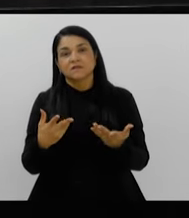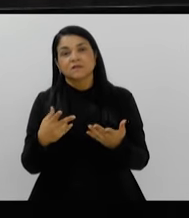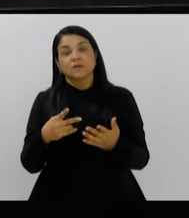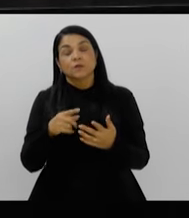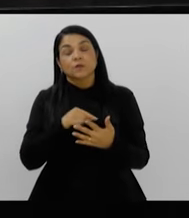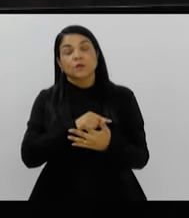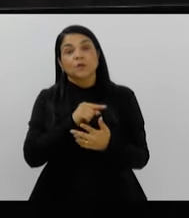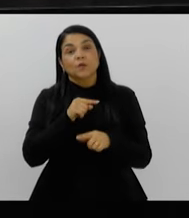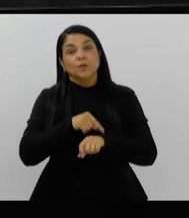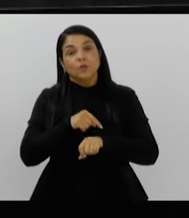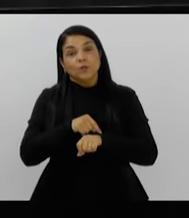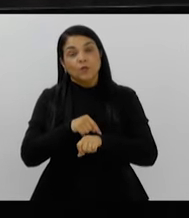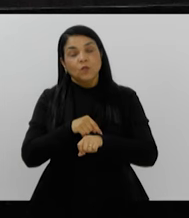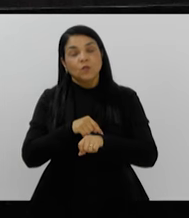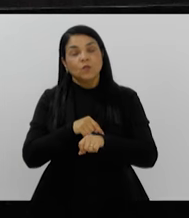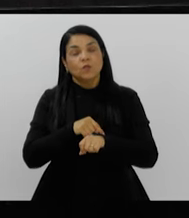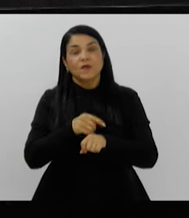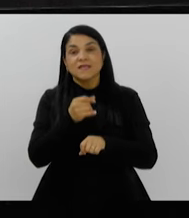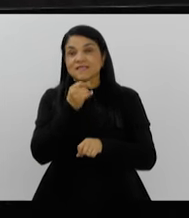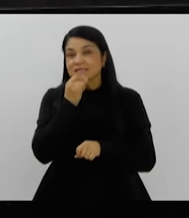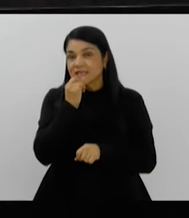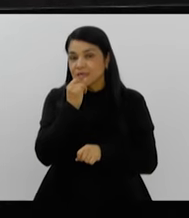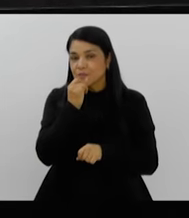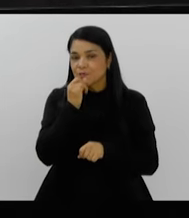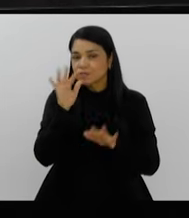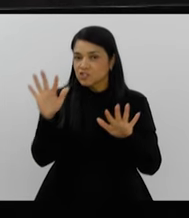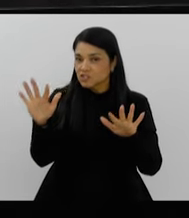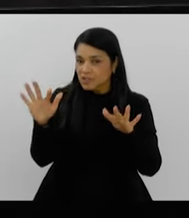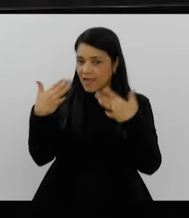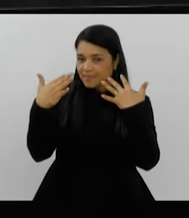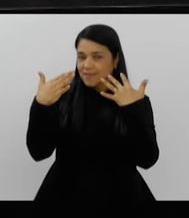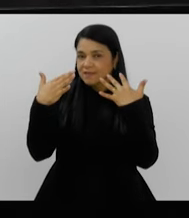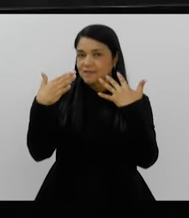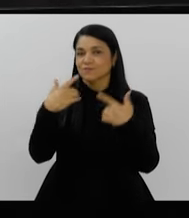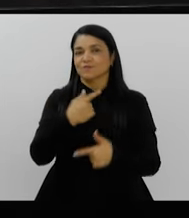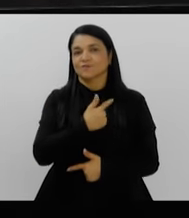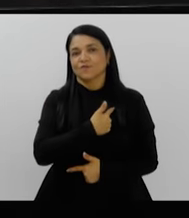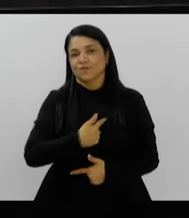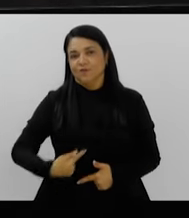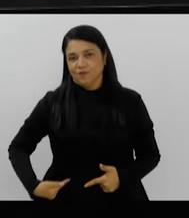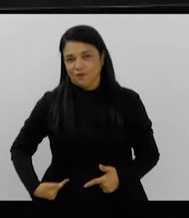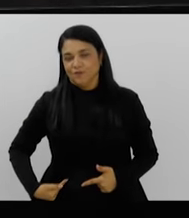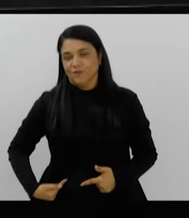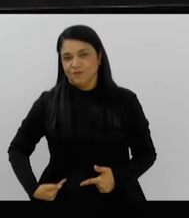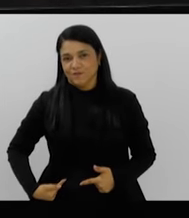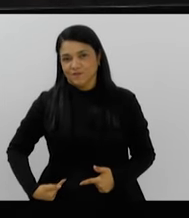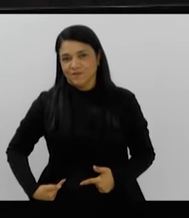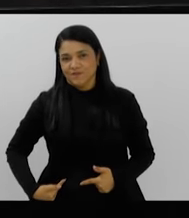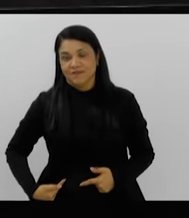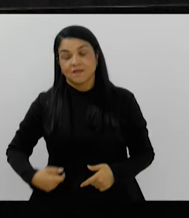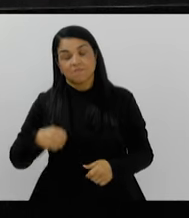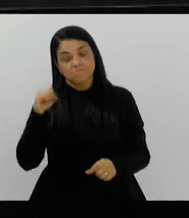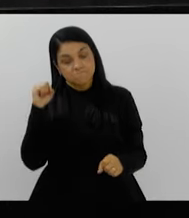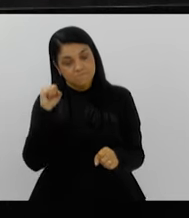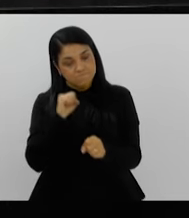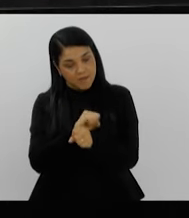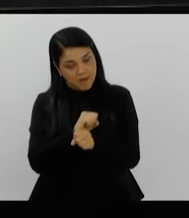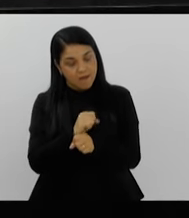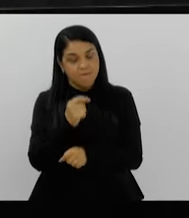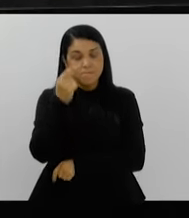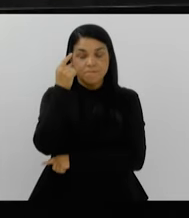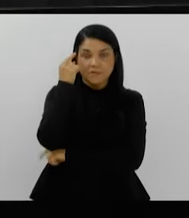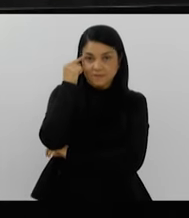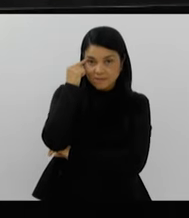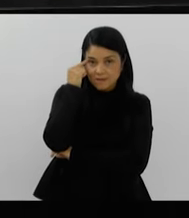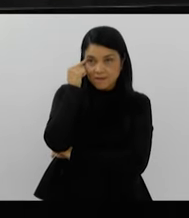dos momentos que a gente chama, inclusive, a atenção do governador, porque é hora de parar, pensar